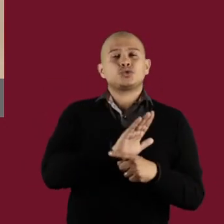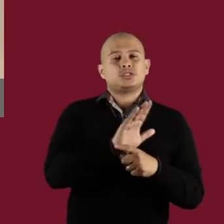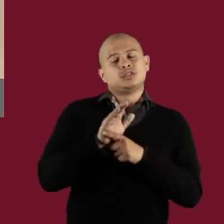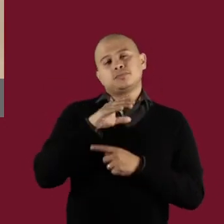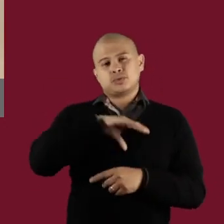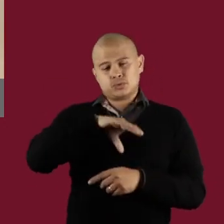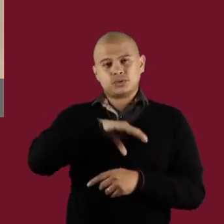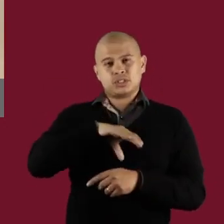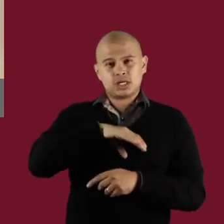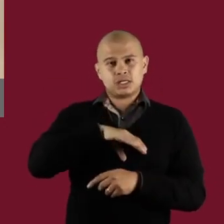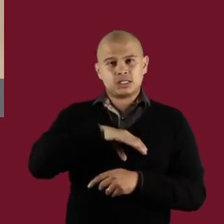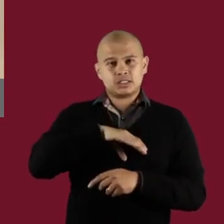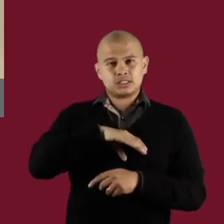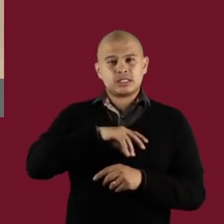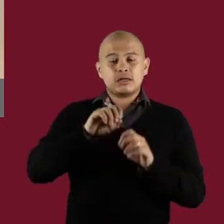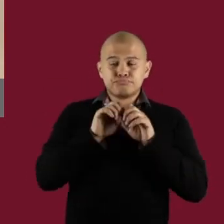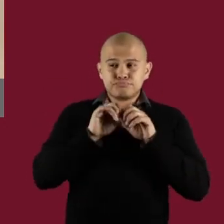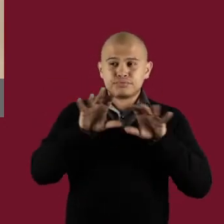né? A língua permitiu